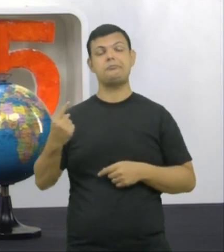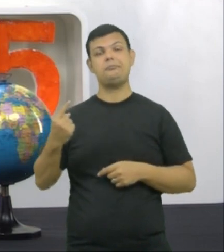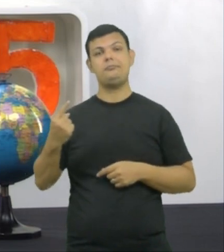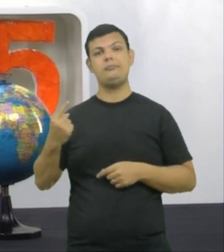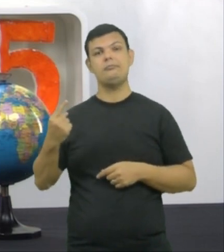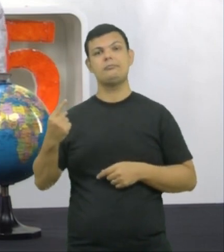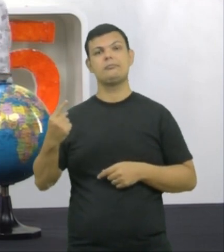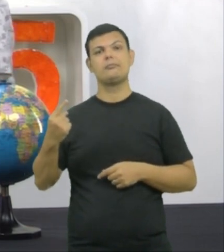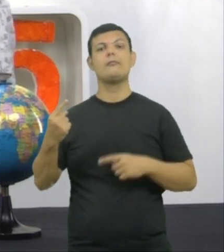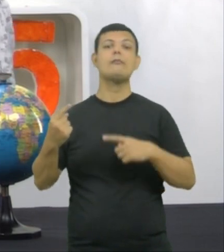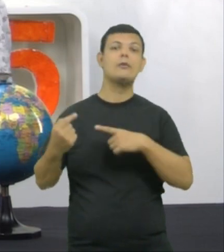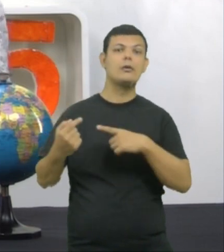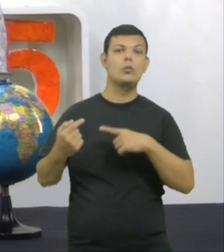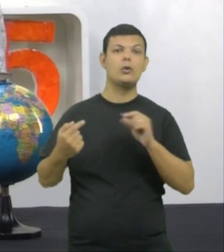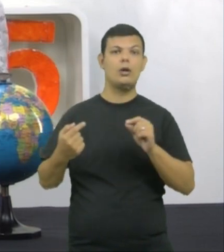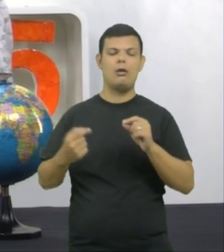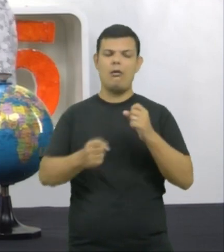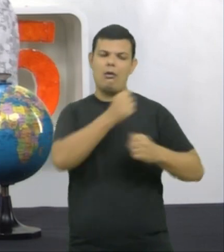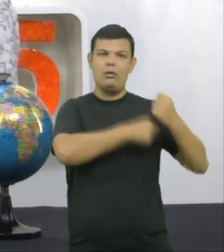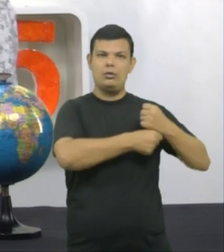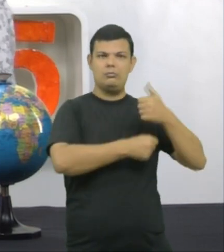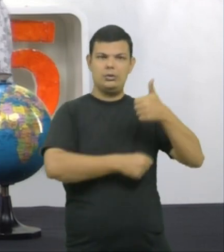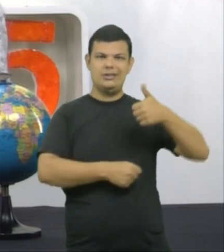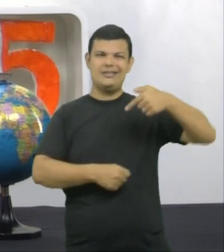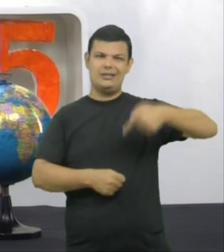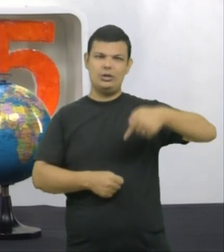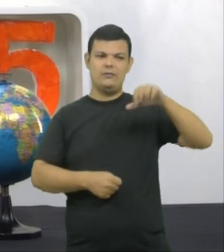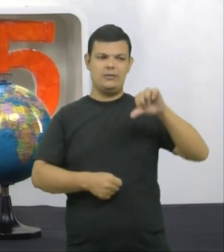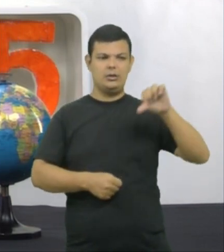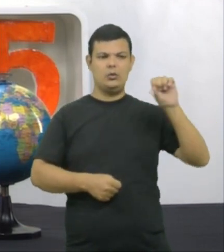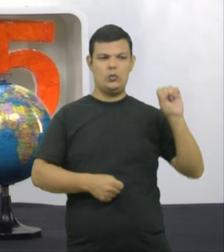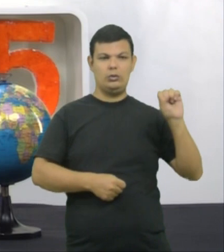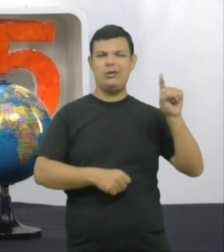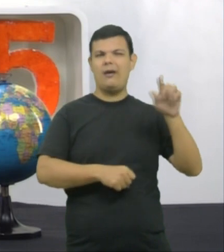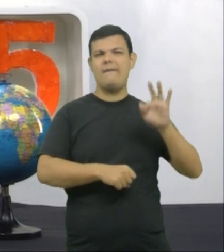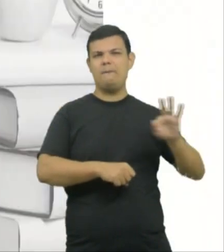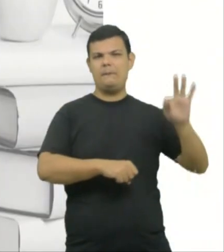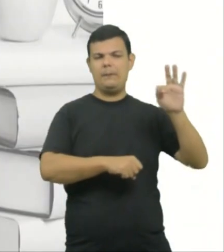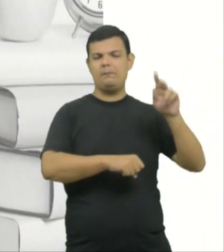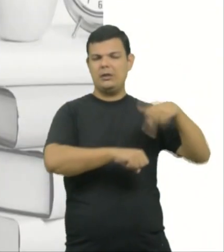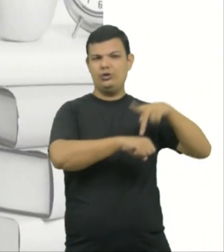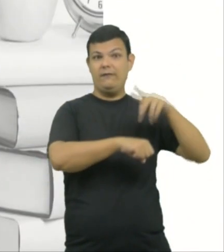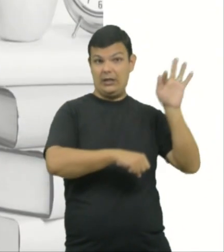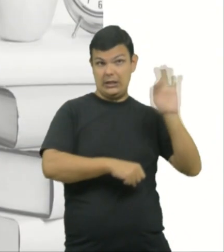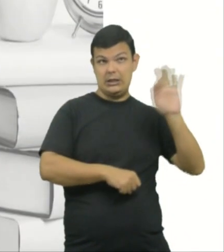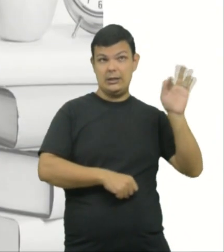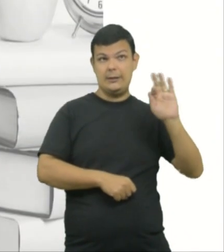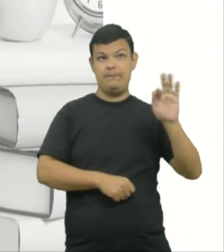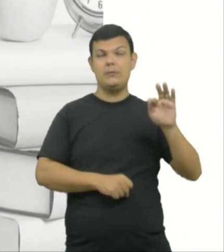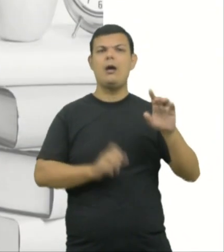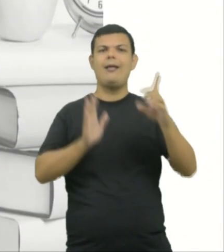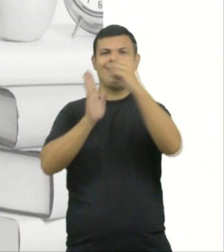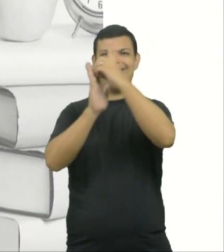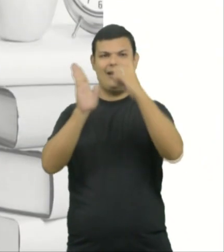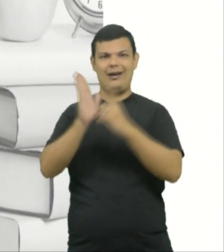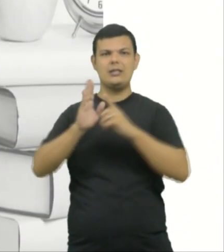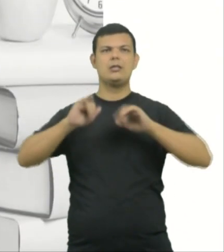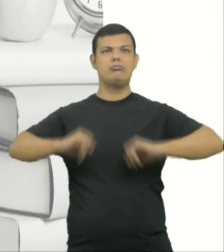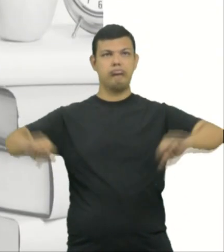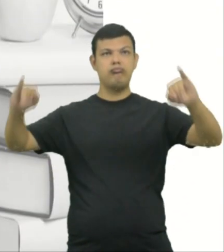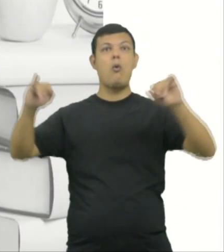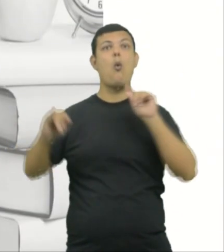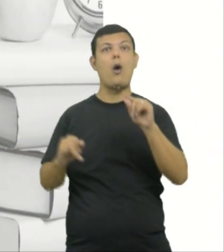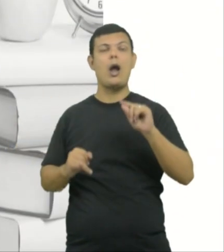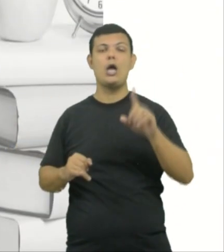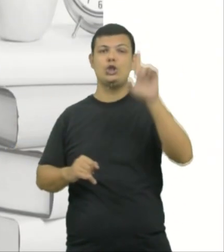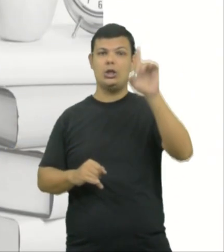tivemos, no ano de 1798, na França, uma declaração chamada Declaração de Direitos